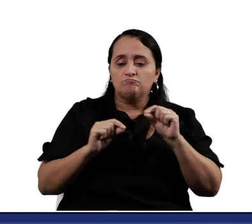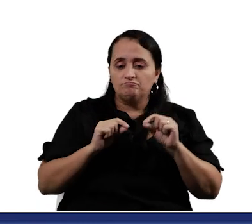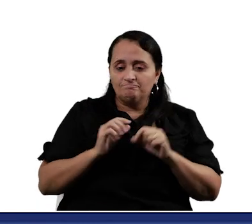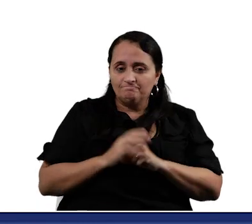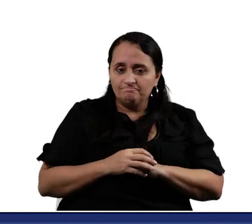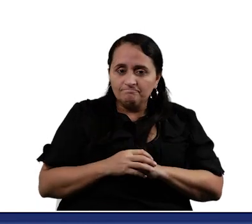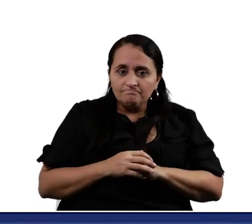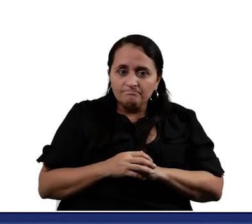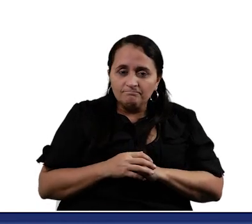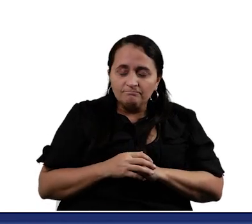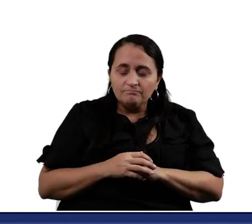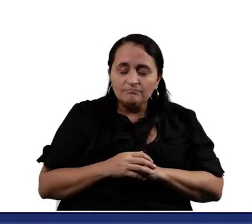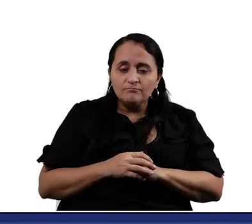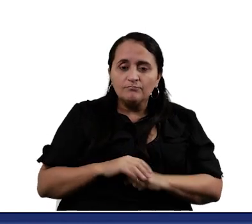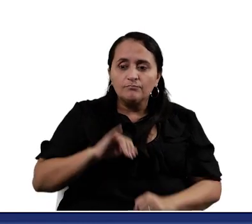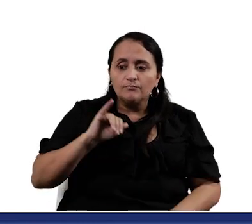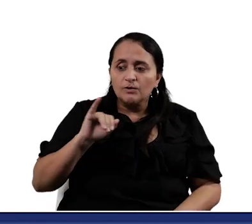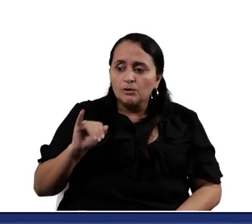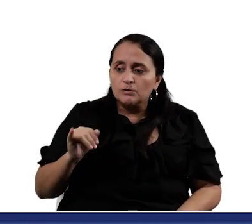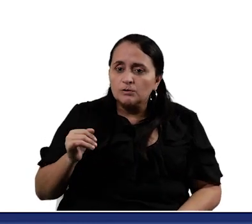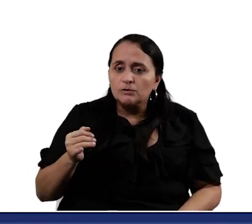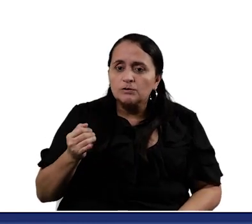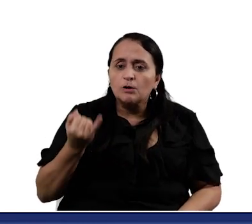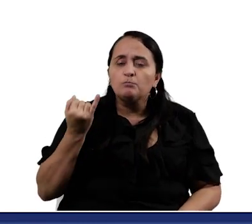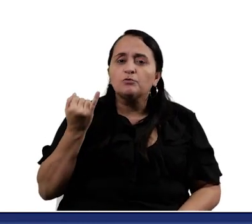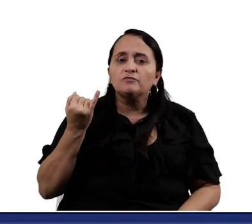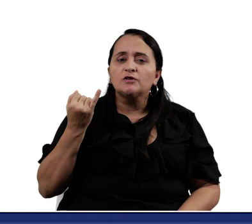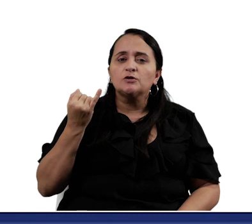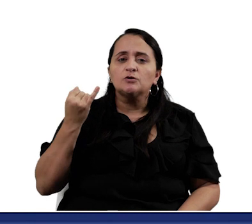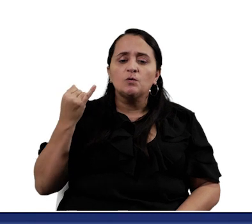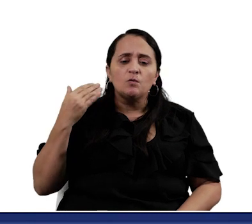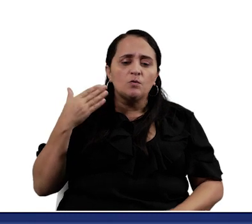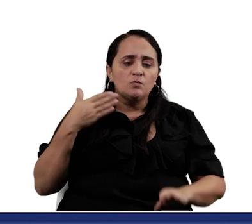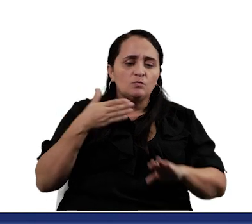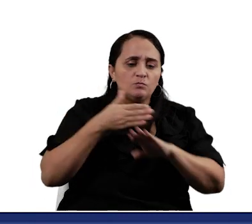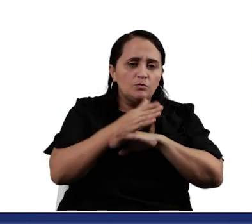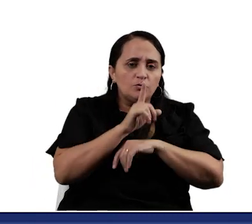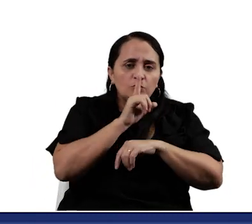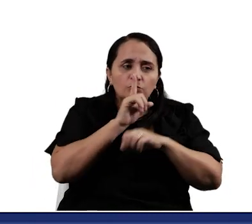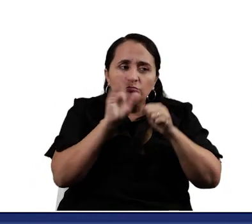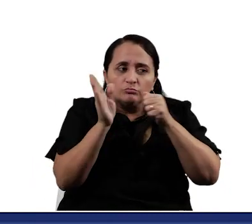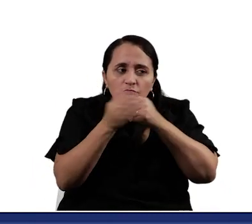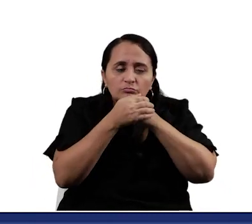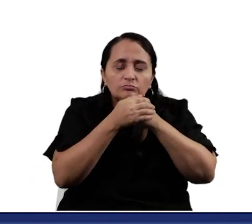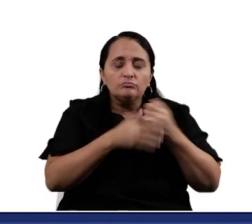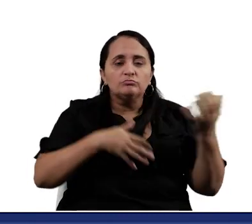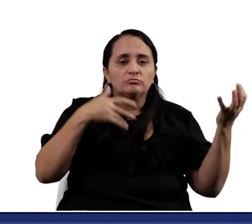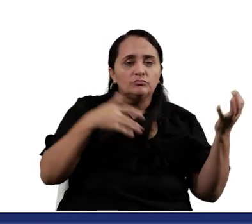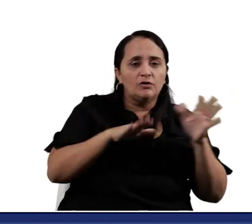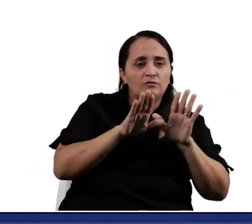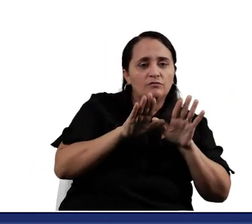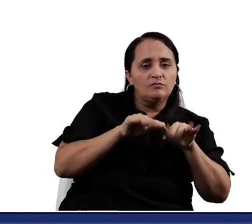do sapinho se aproveitou da confusão e meteu-se de novo na viola do urubu.